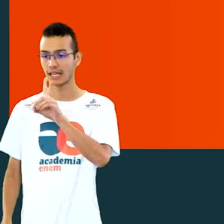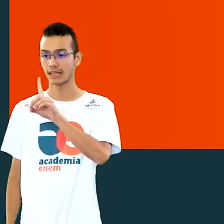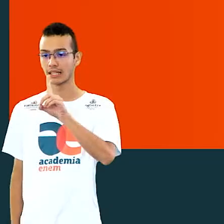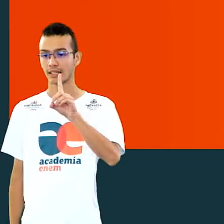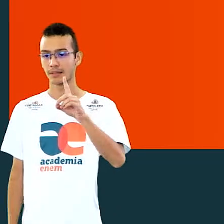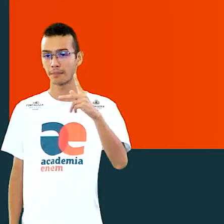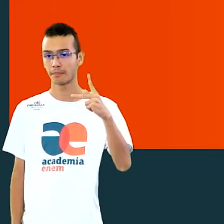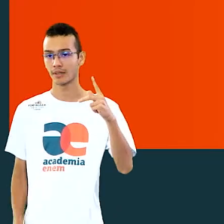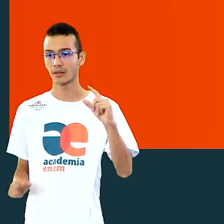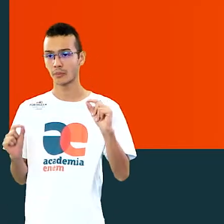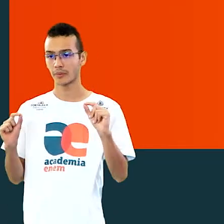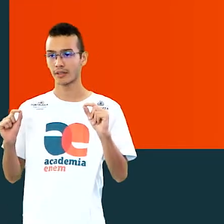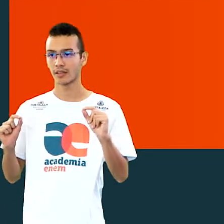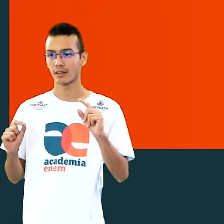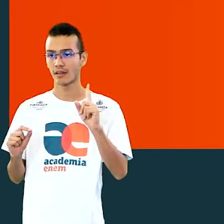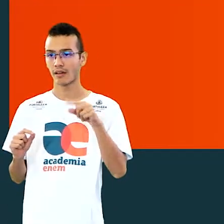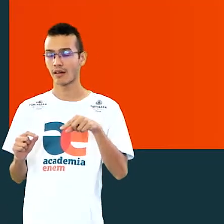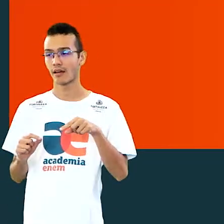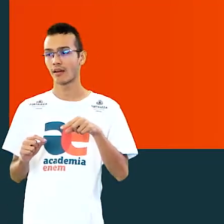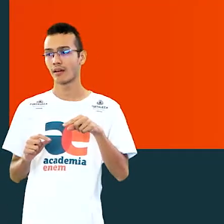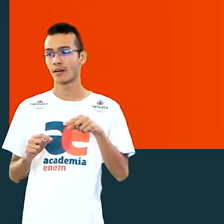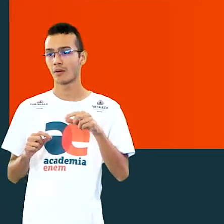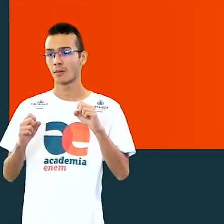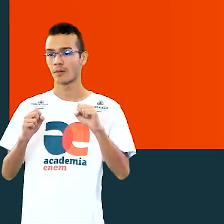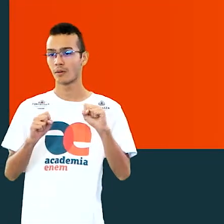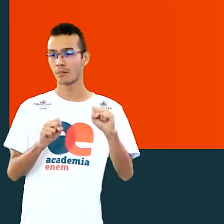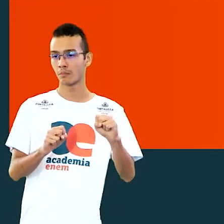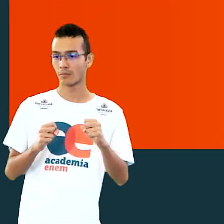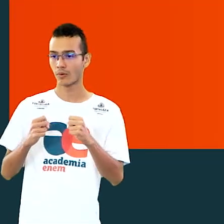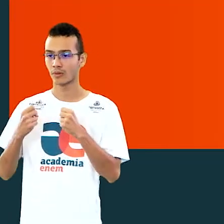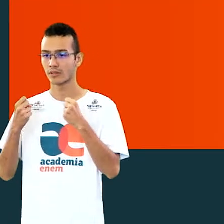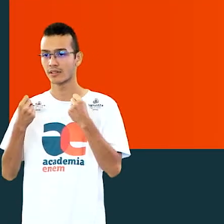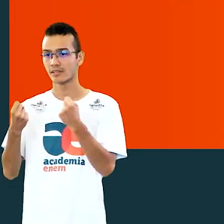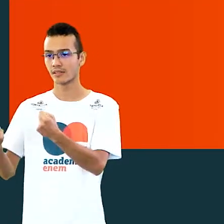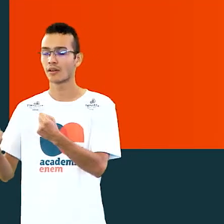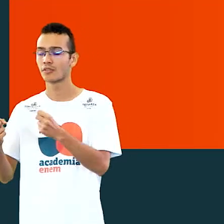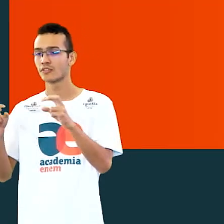DDP, pessoal, é diferença de potencial. Deixa eu te fazer uma pergunta.